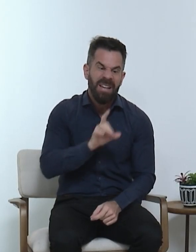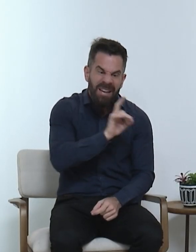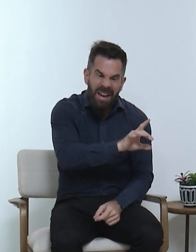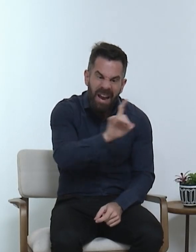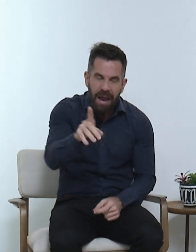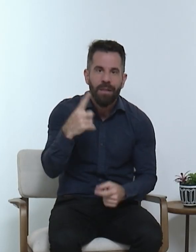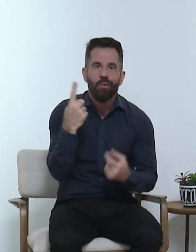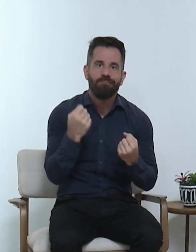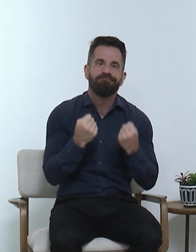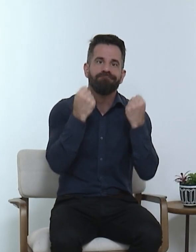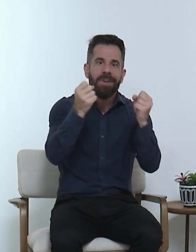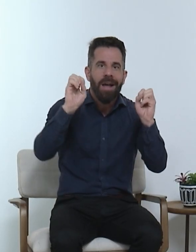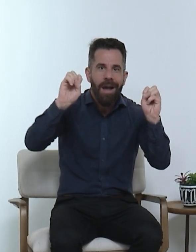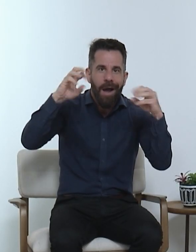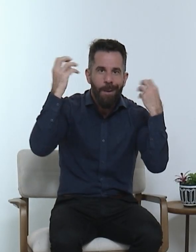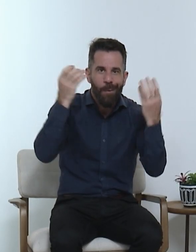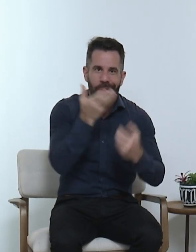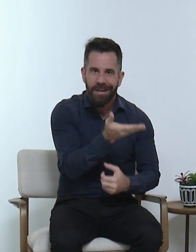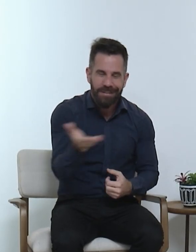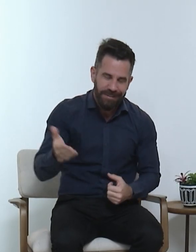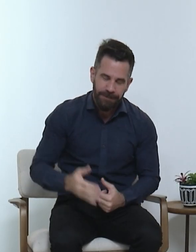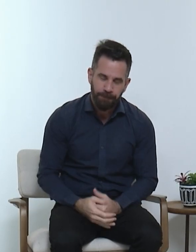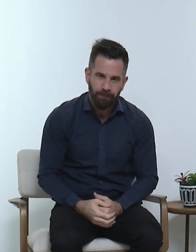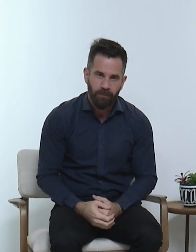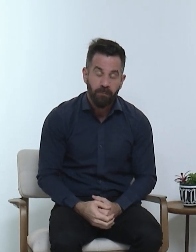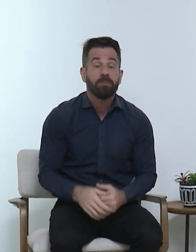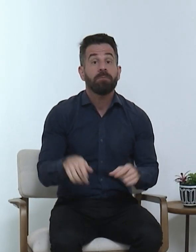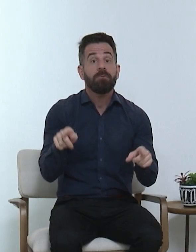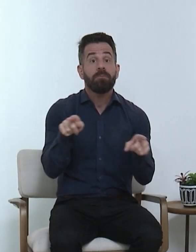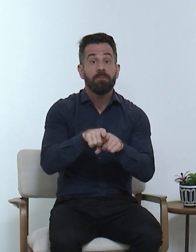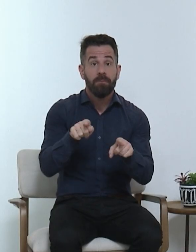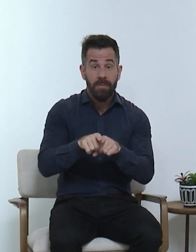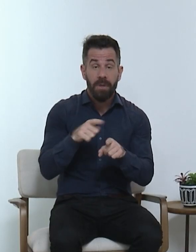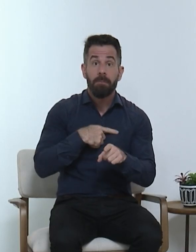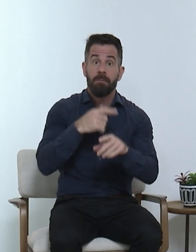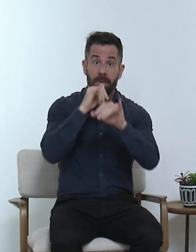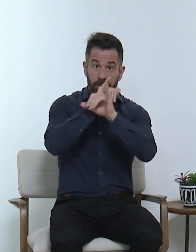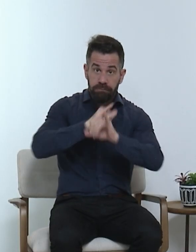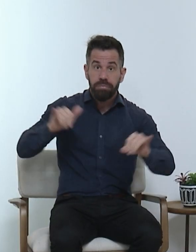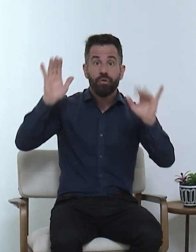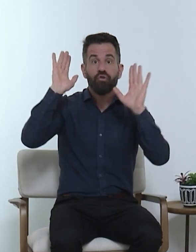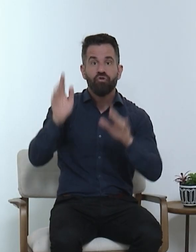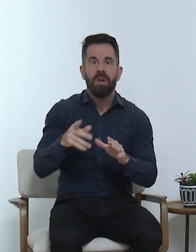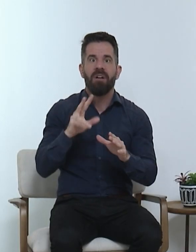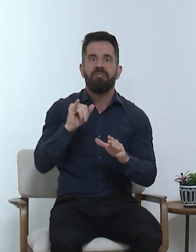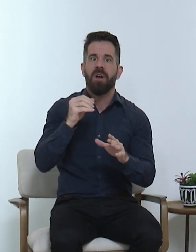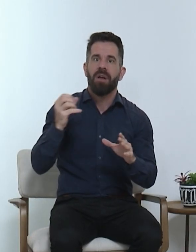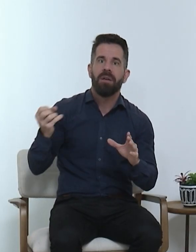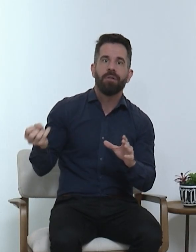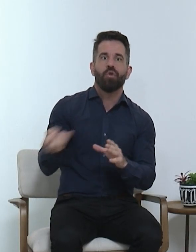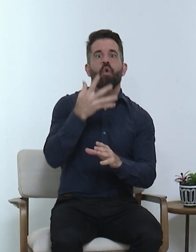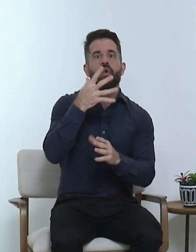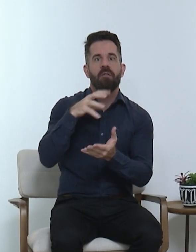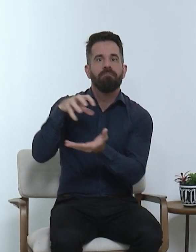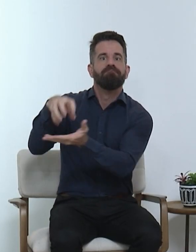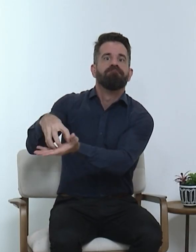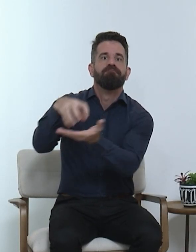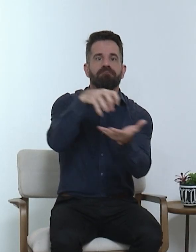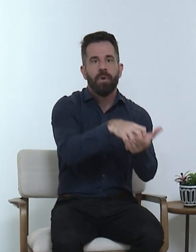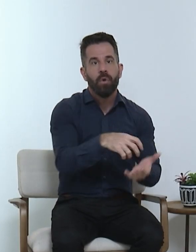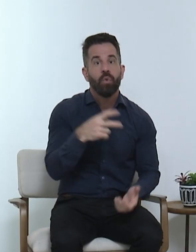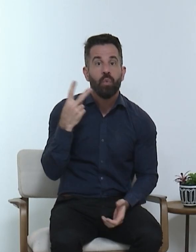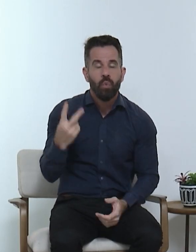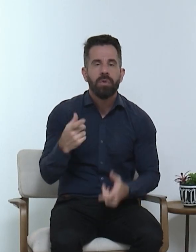dessas cidades. Além disso, também foi anunciada a inauguração de 2 unidades básicas de saúde,